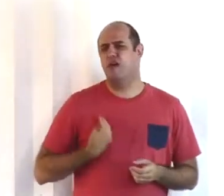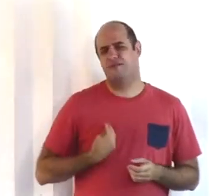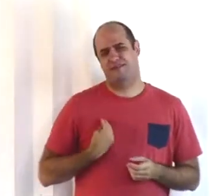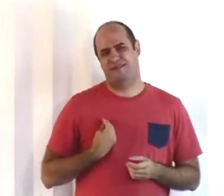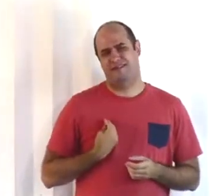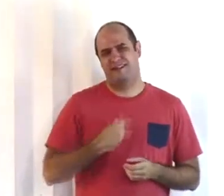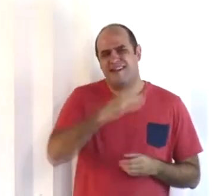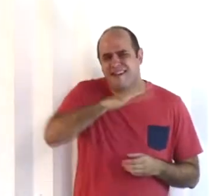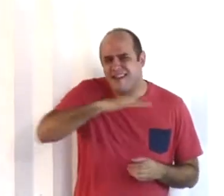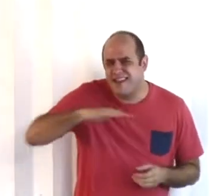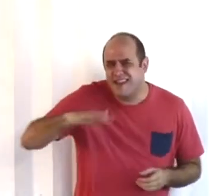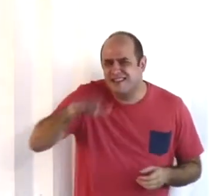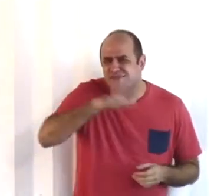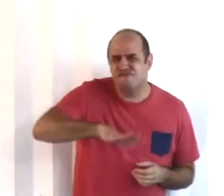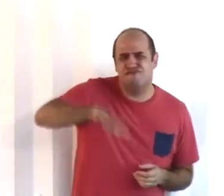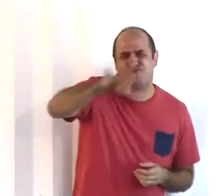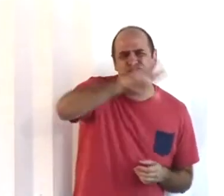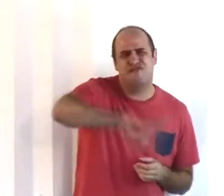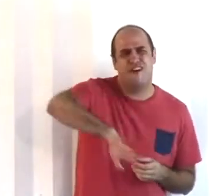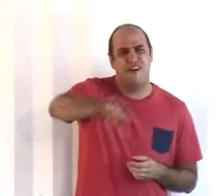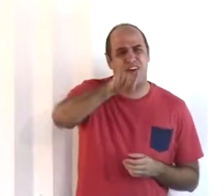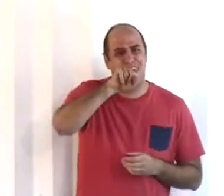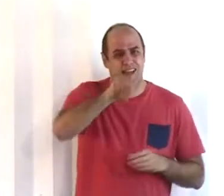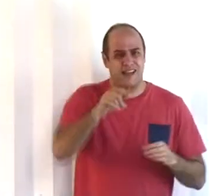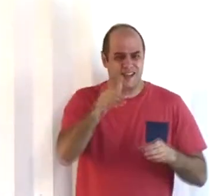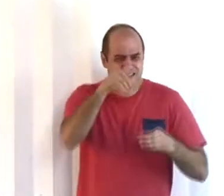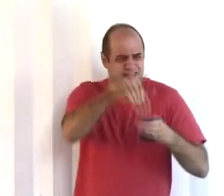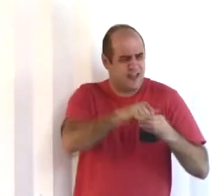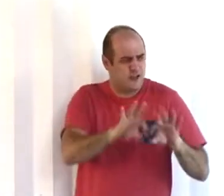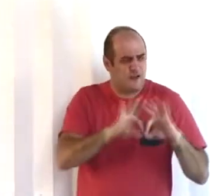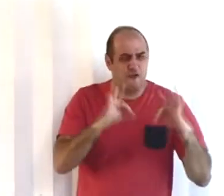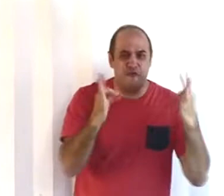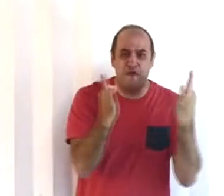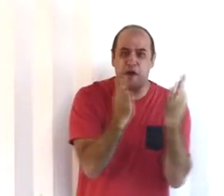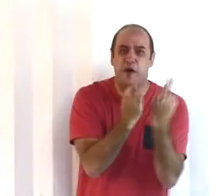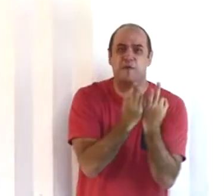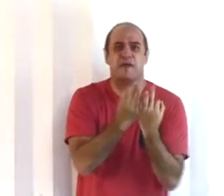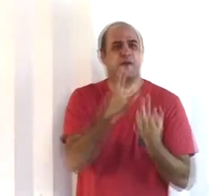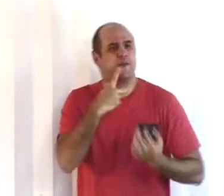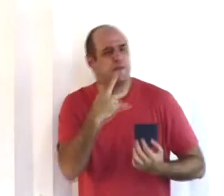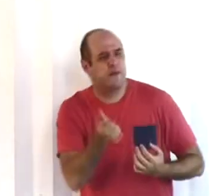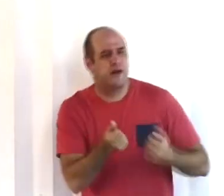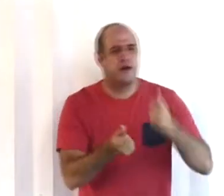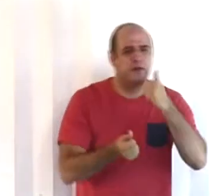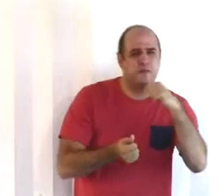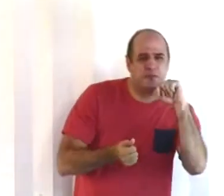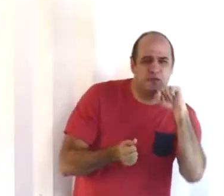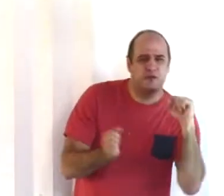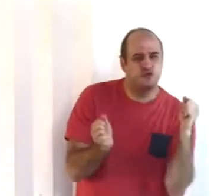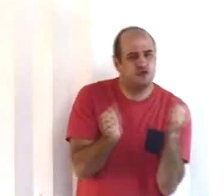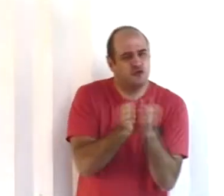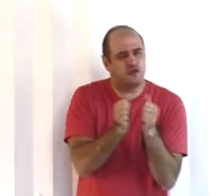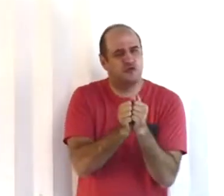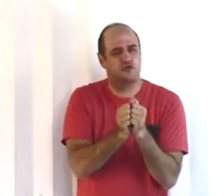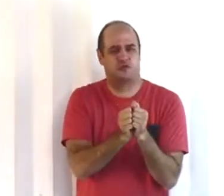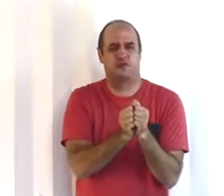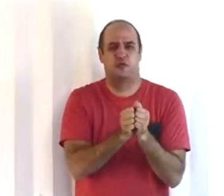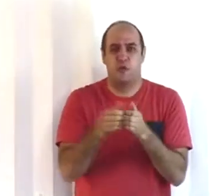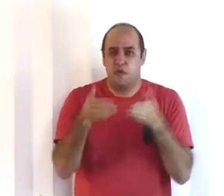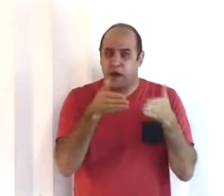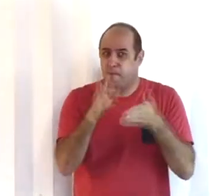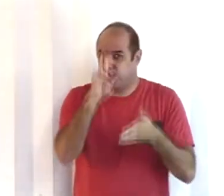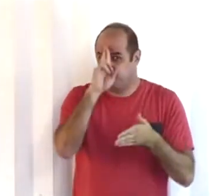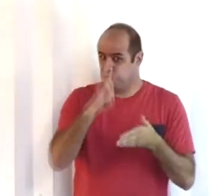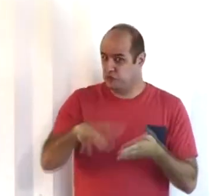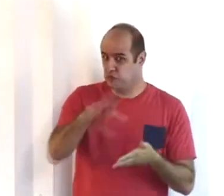pequena criança que está dentro da família da aliança. Seu pai, sua mãe, certamente andam nos caminhos do